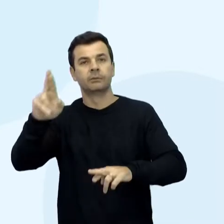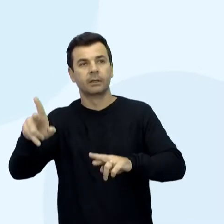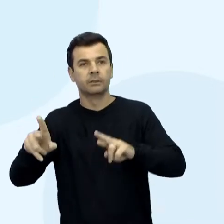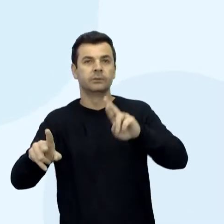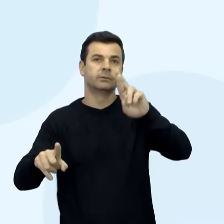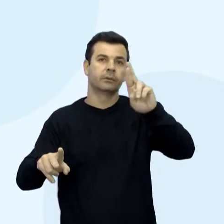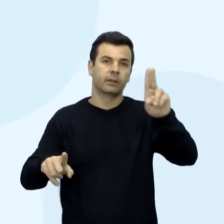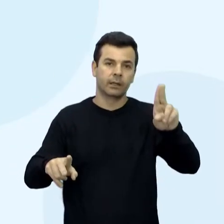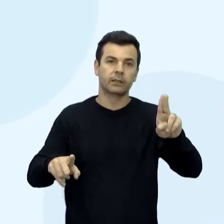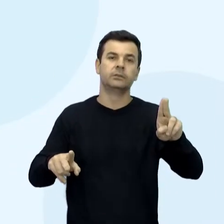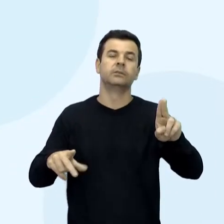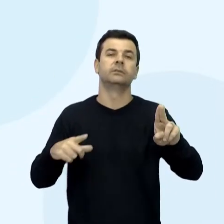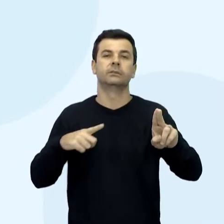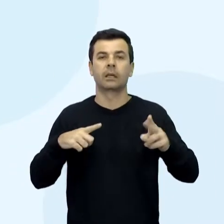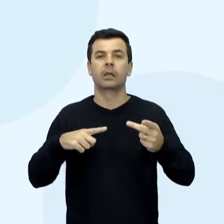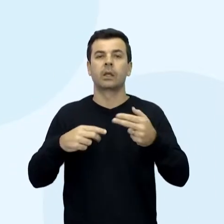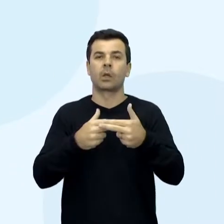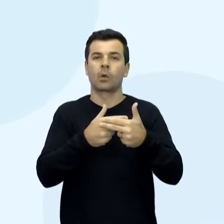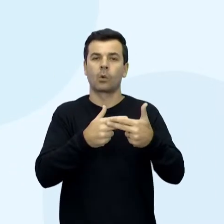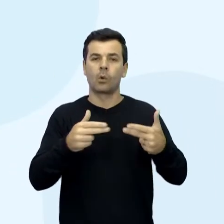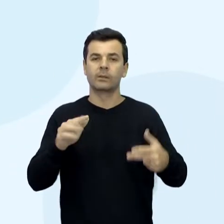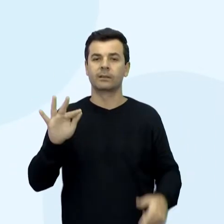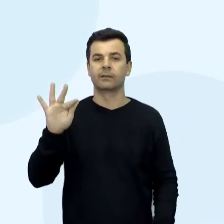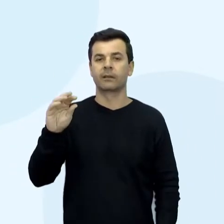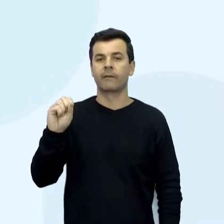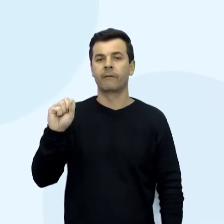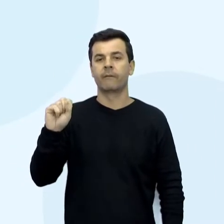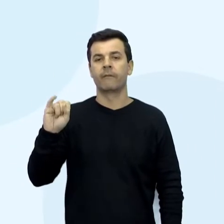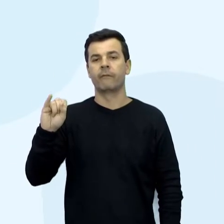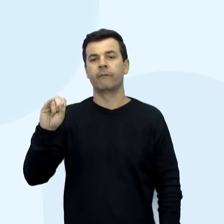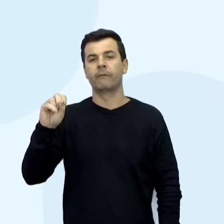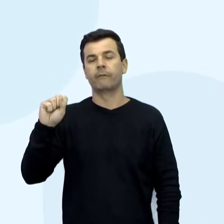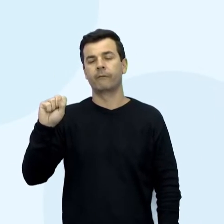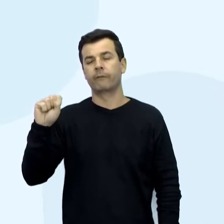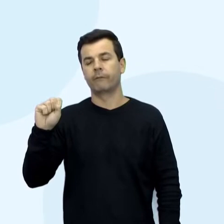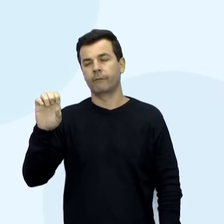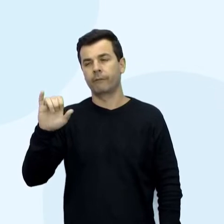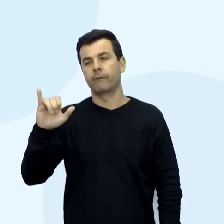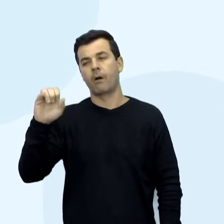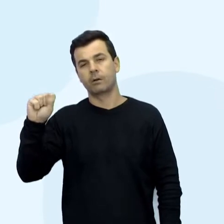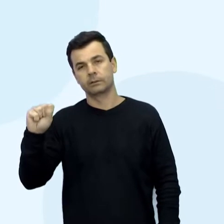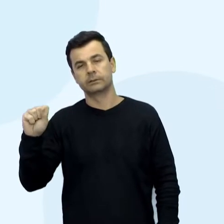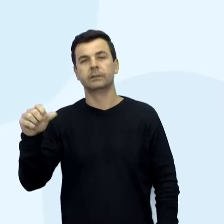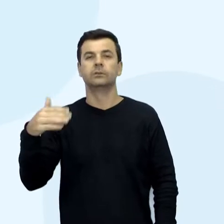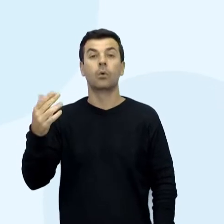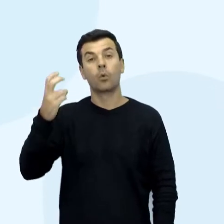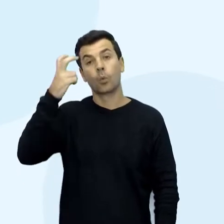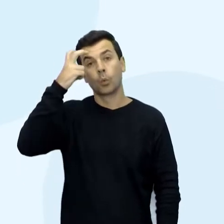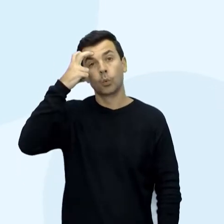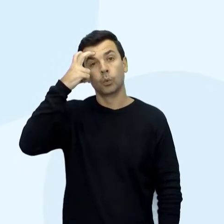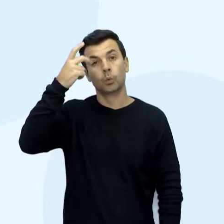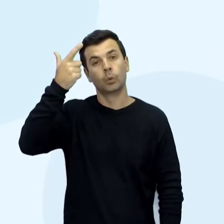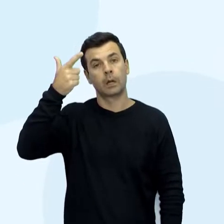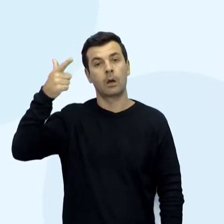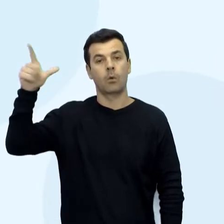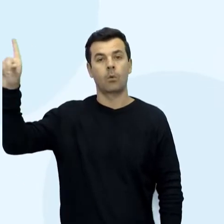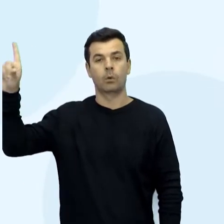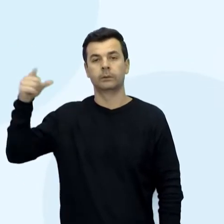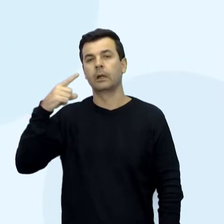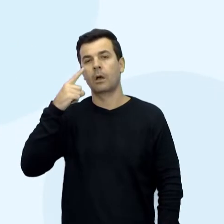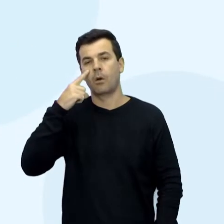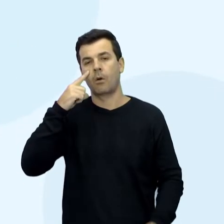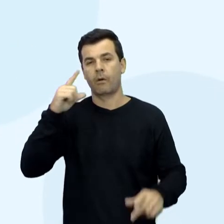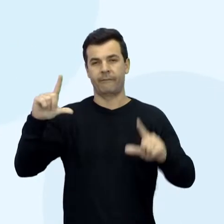que variavam de fósseis até objetos de culturas variadas. Então tem uma imagem aqui, isso aqui também é quase